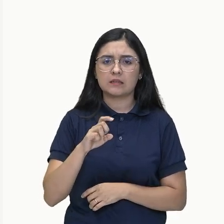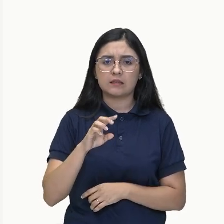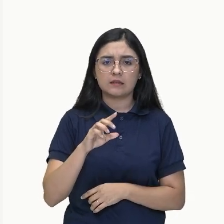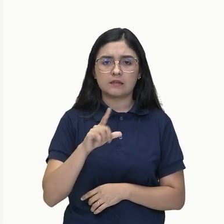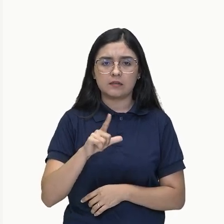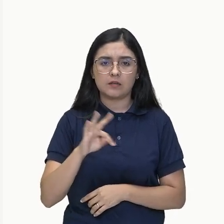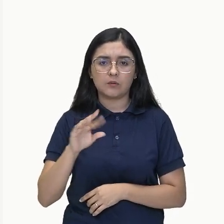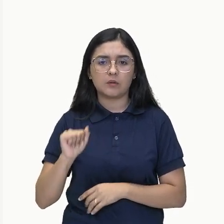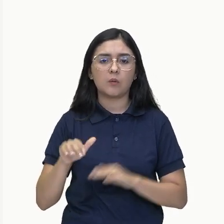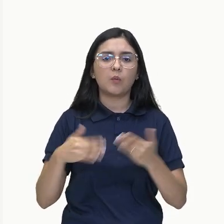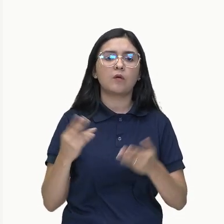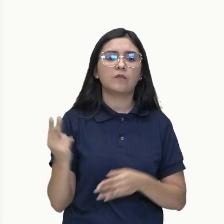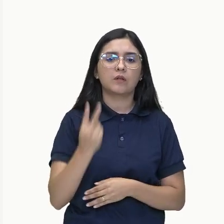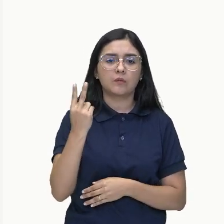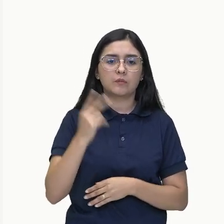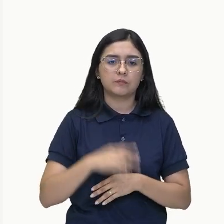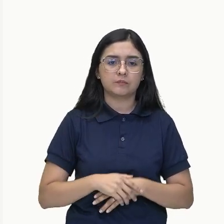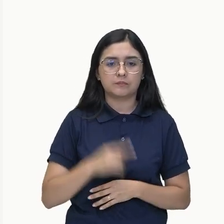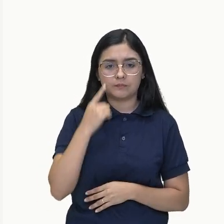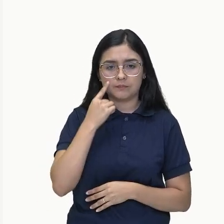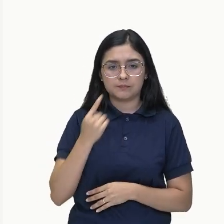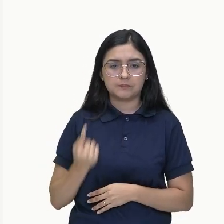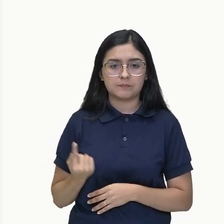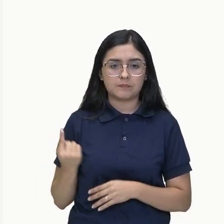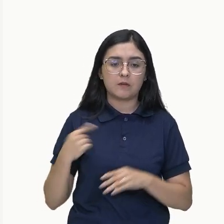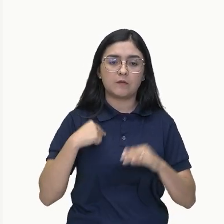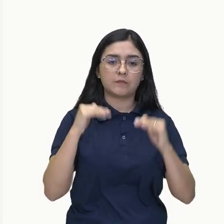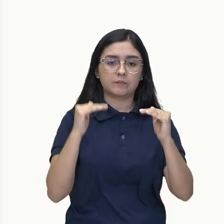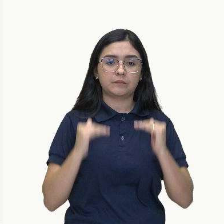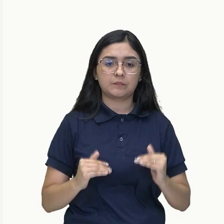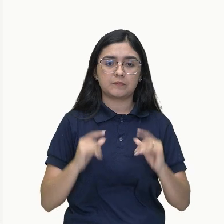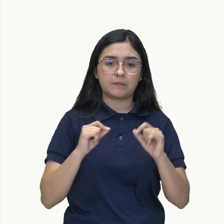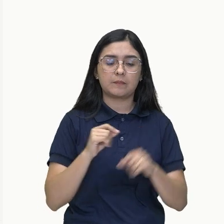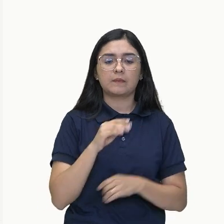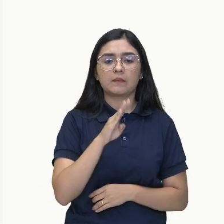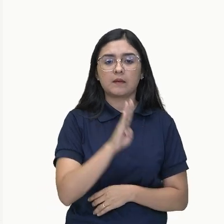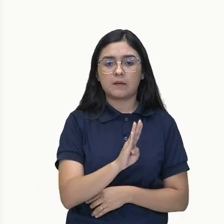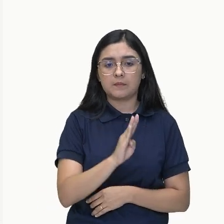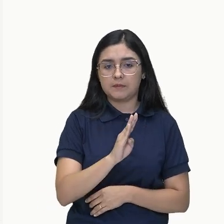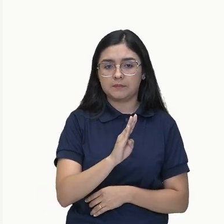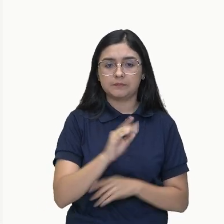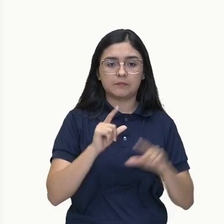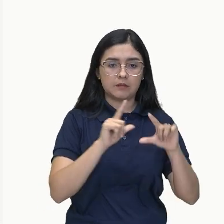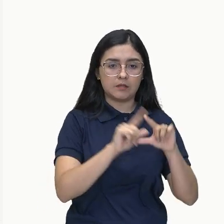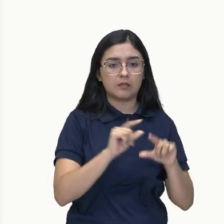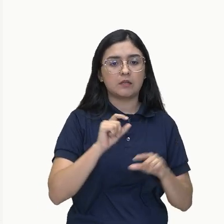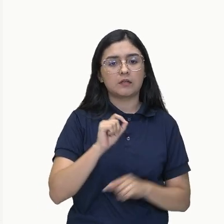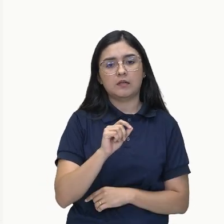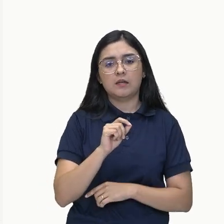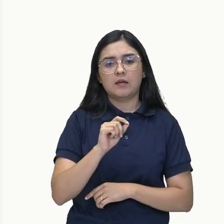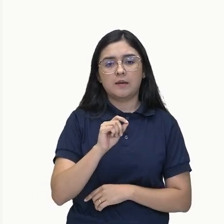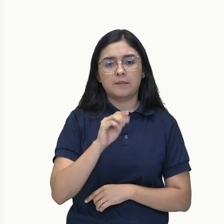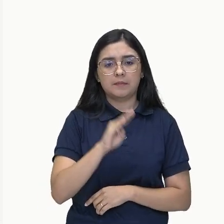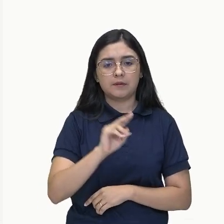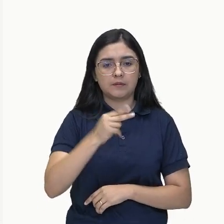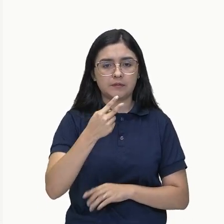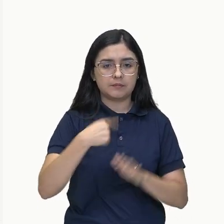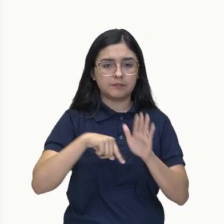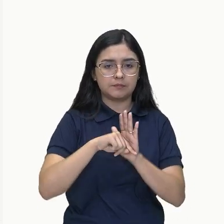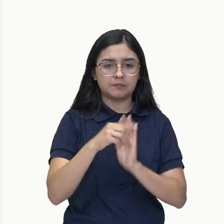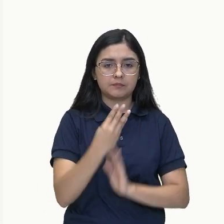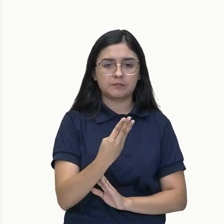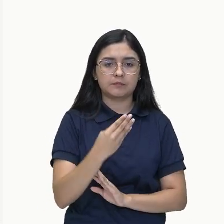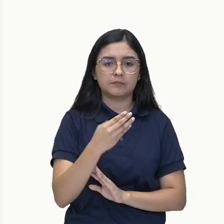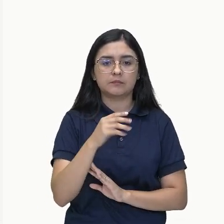o valor do delta. Tá aqui, ó. Delta é b ao quadrado menos 4ac. Lembram